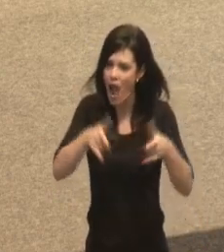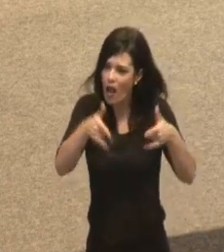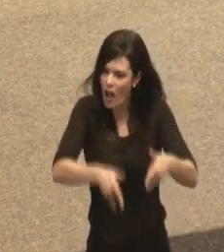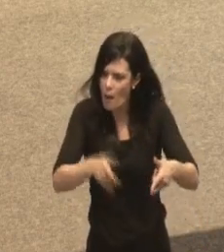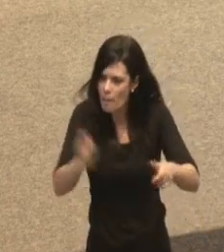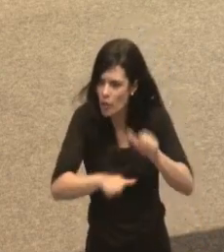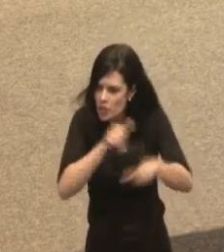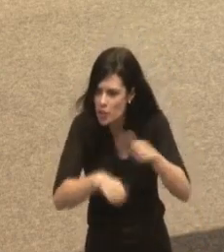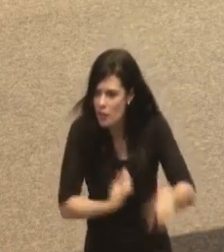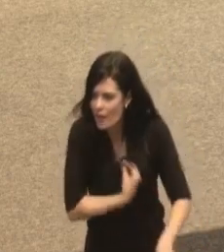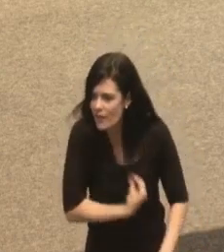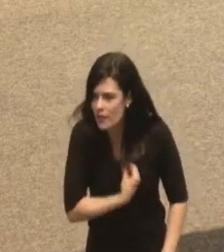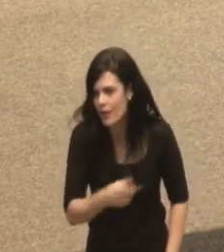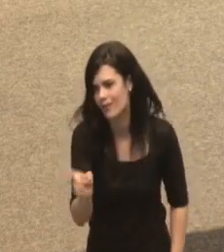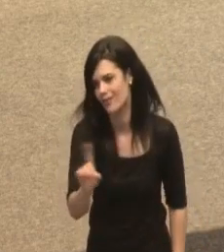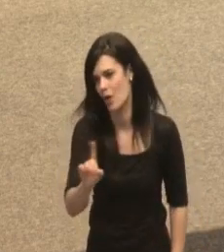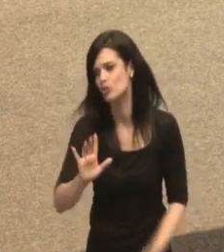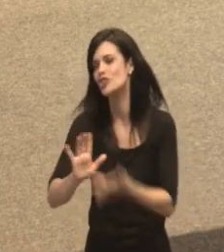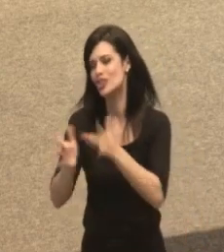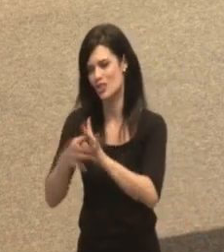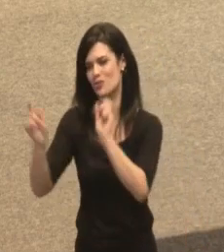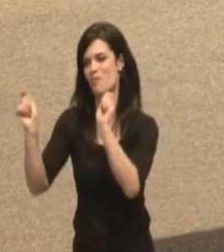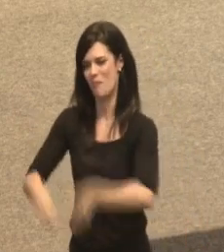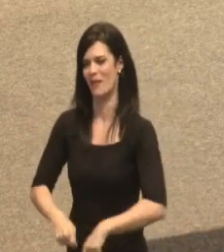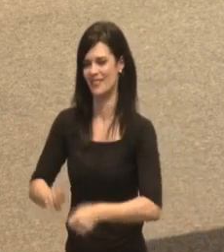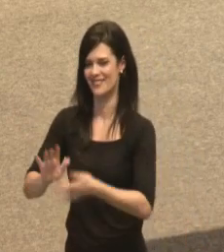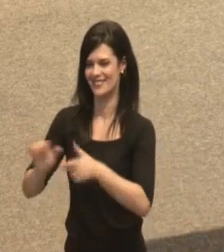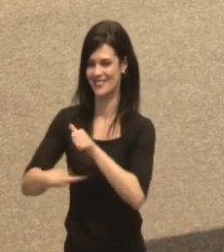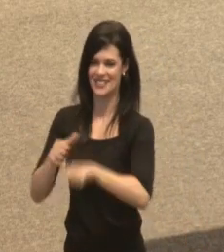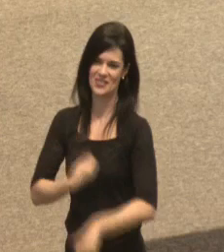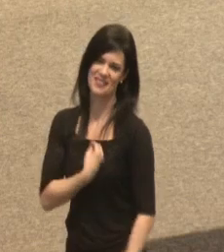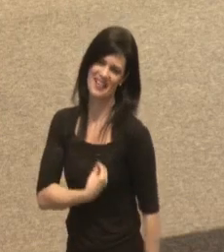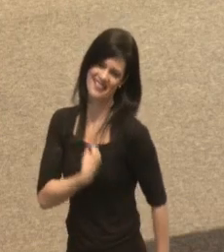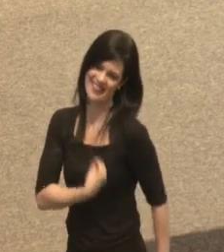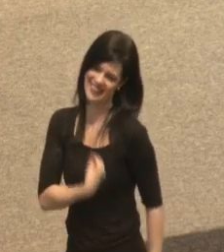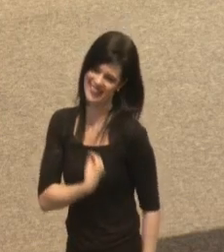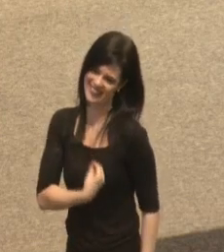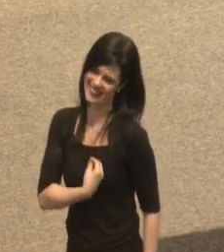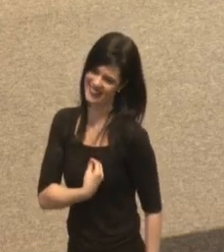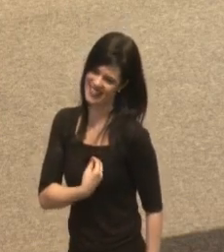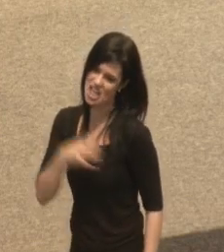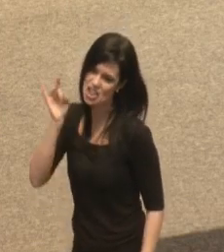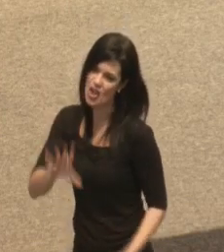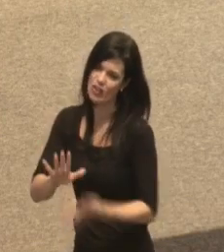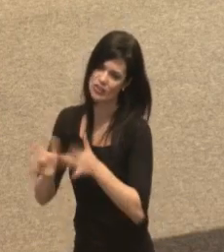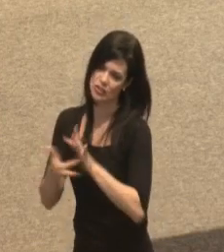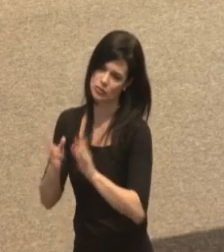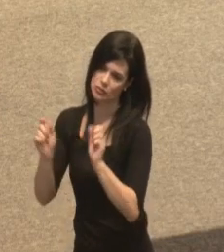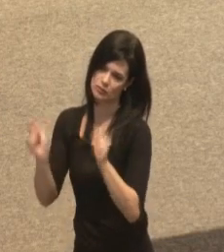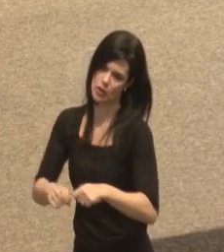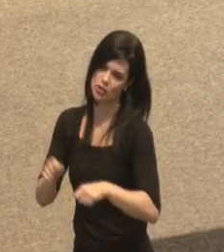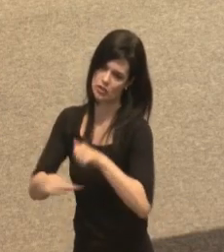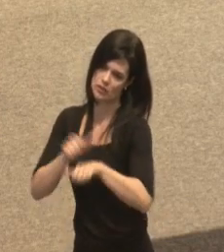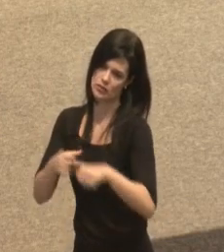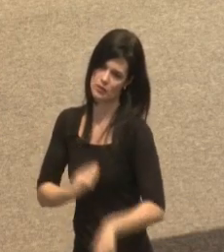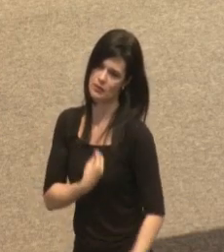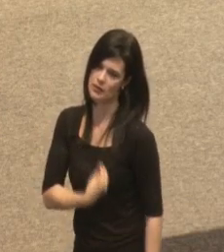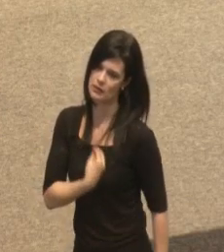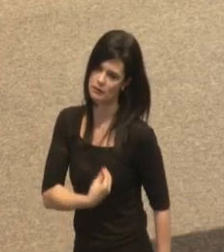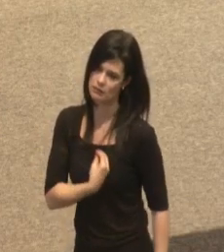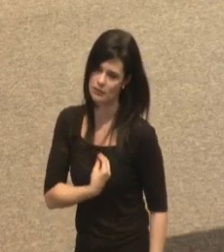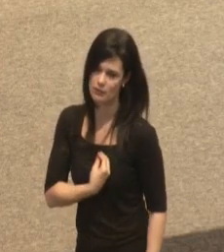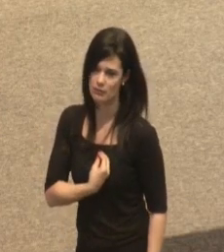Cristo Jesus. Esse é o poder que transforma, e é esse poder que nós estamos